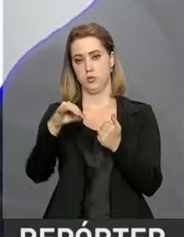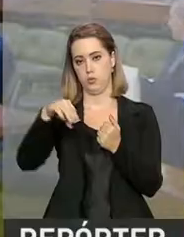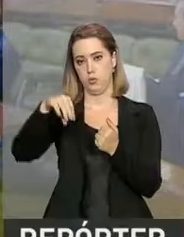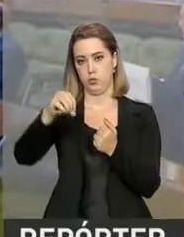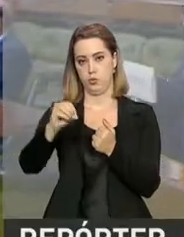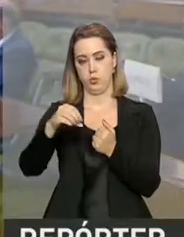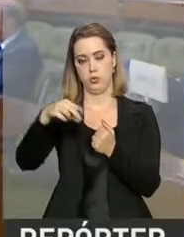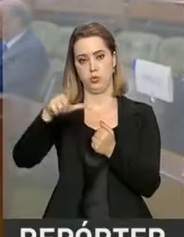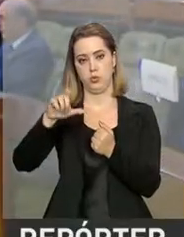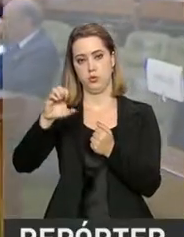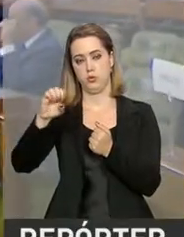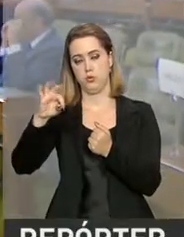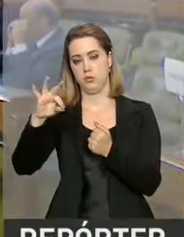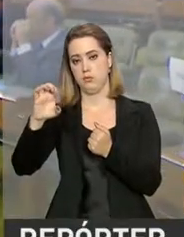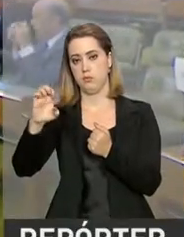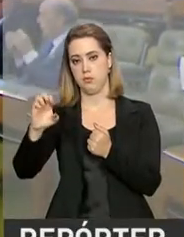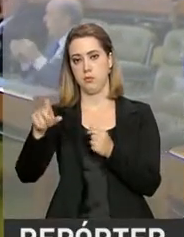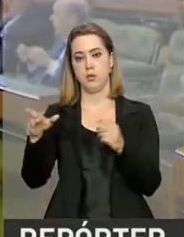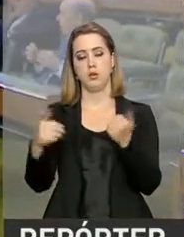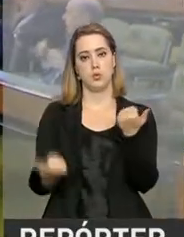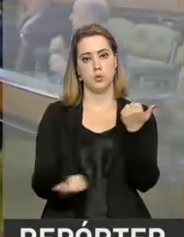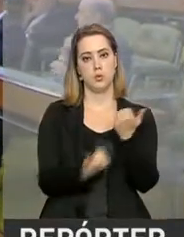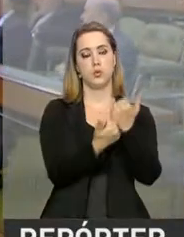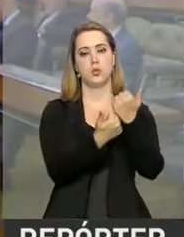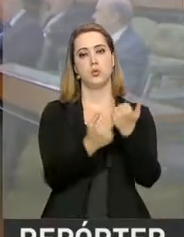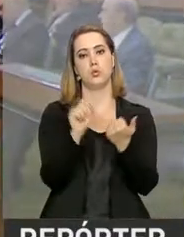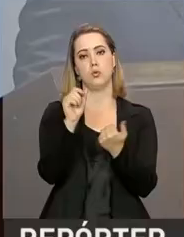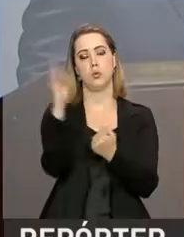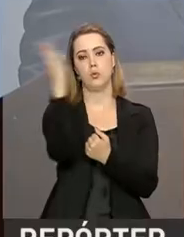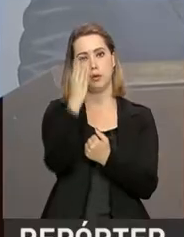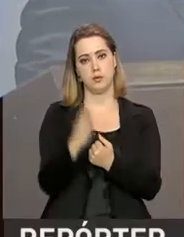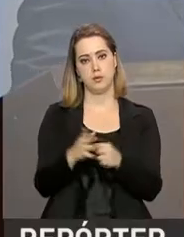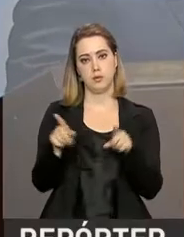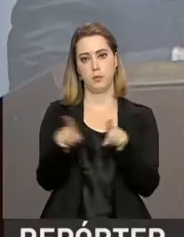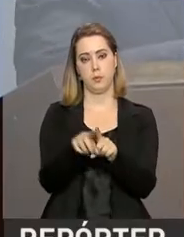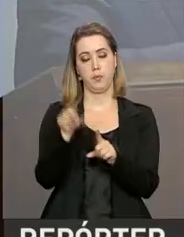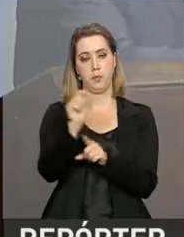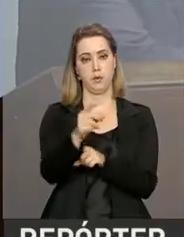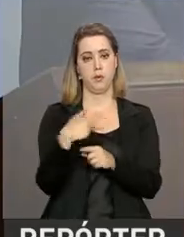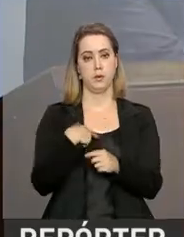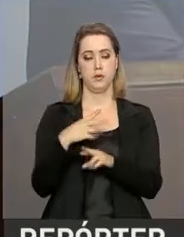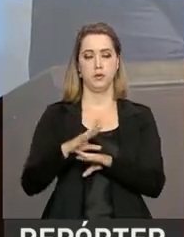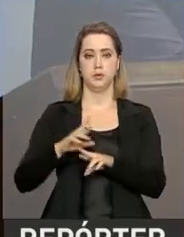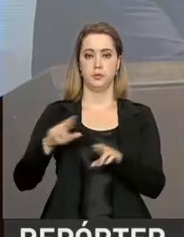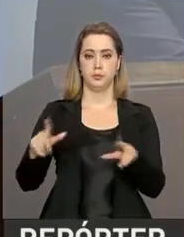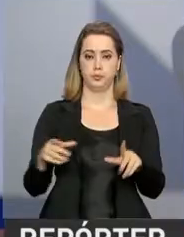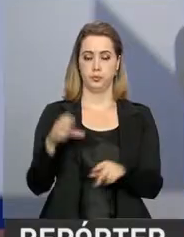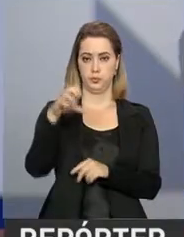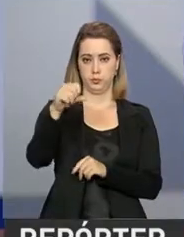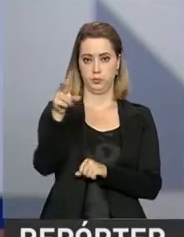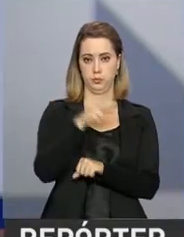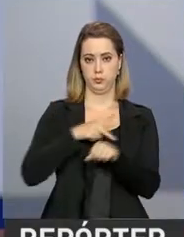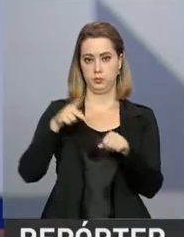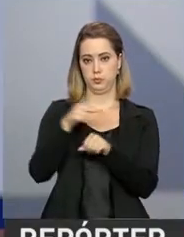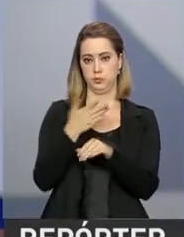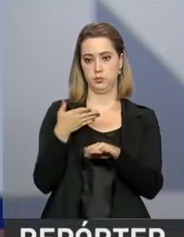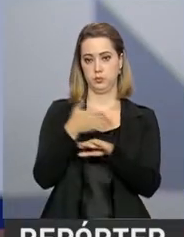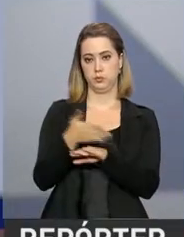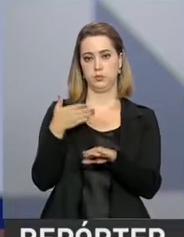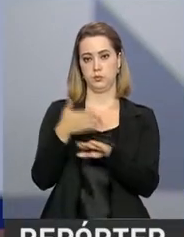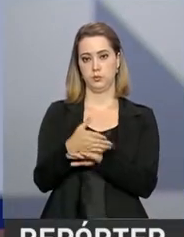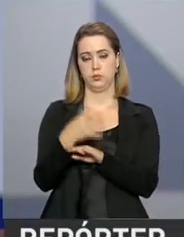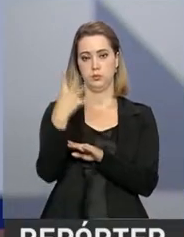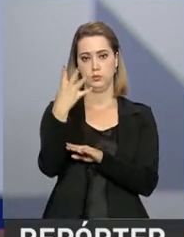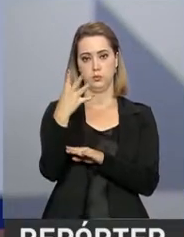20 anos e participam nem reúne mais de 230 milhões de pessoas de nove países membros que fazem